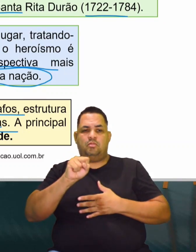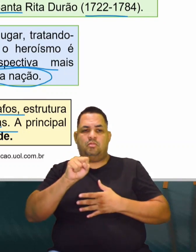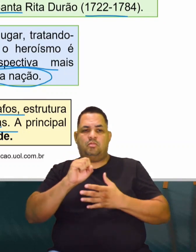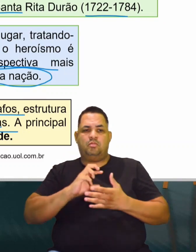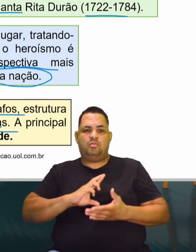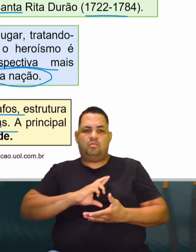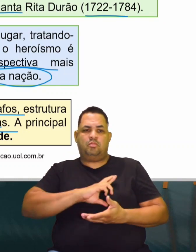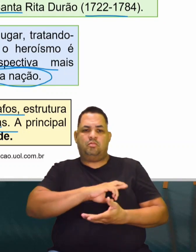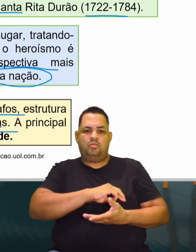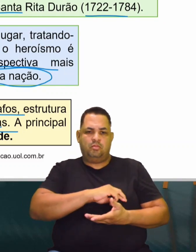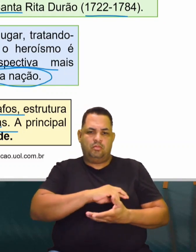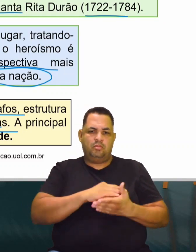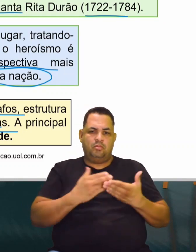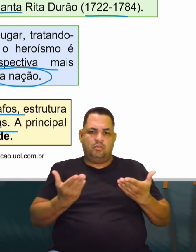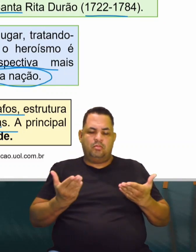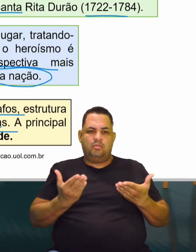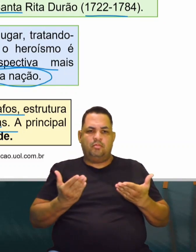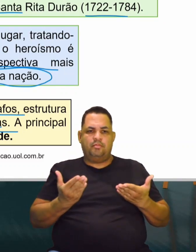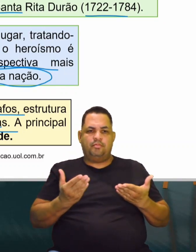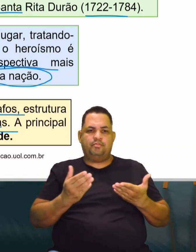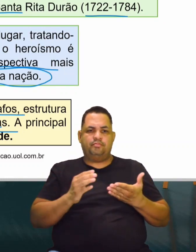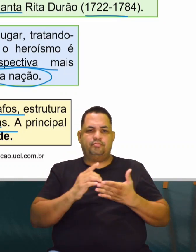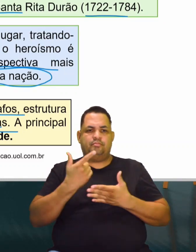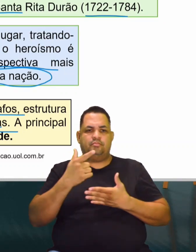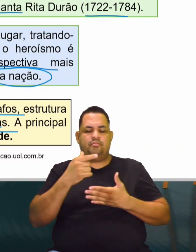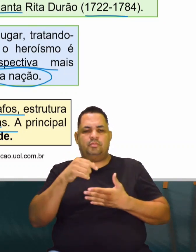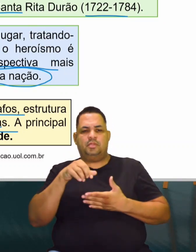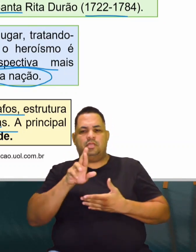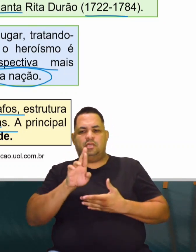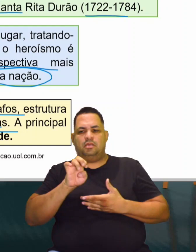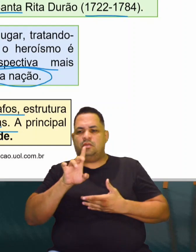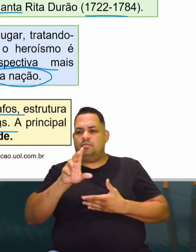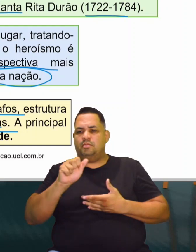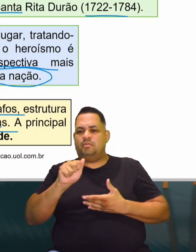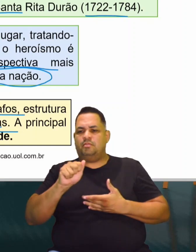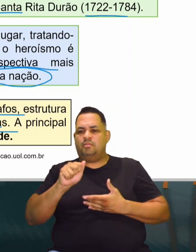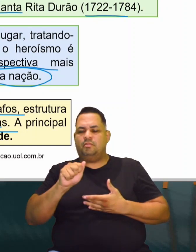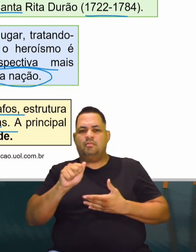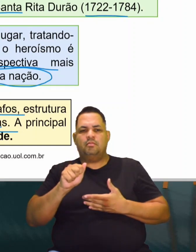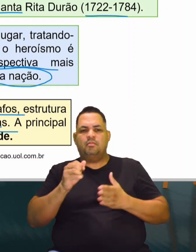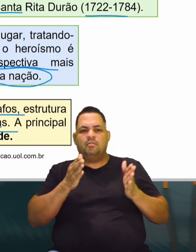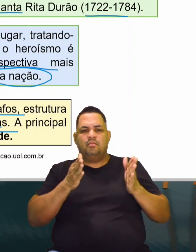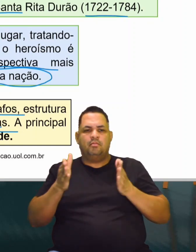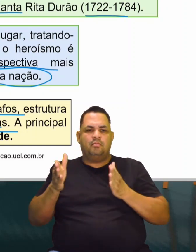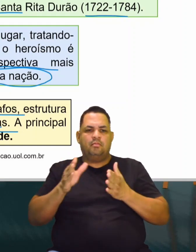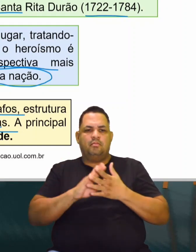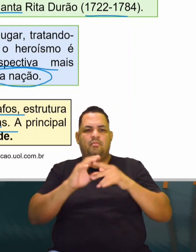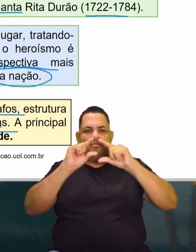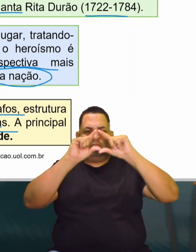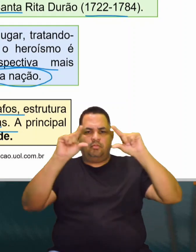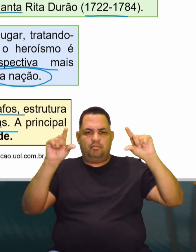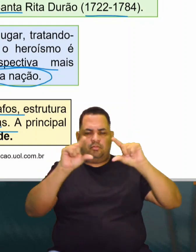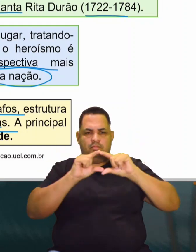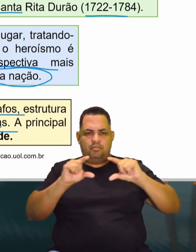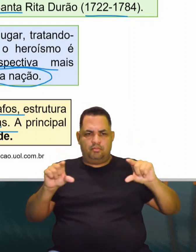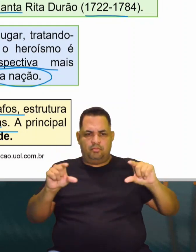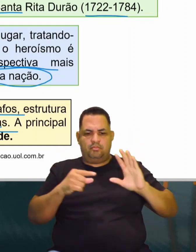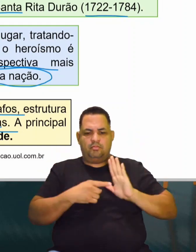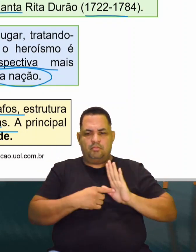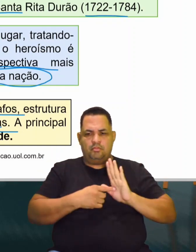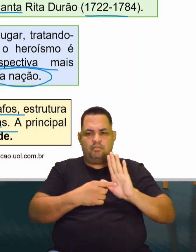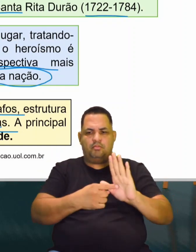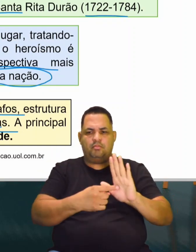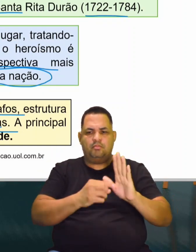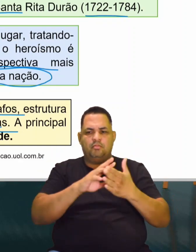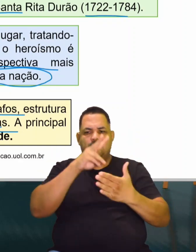romântico, por exemplo, né, que não tem rima. Então, nesse período, esses versos ele era exposto, né, era